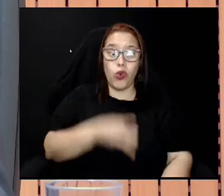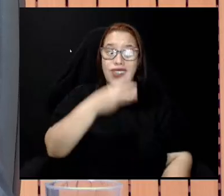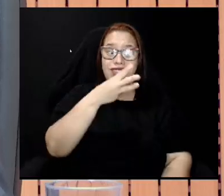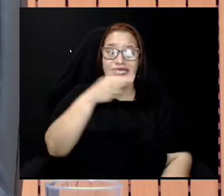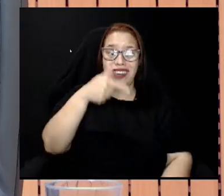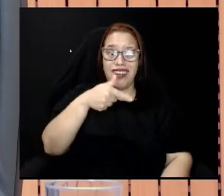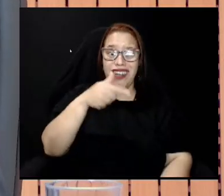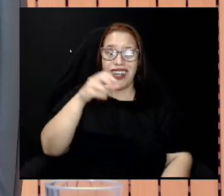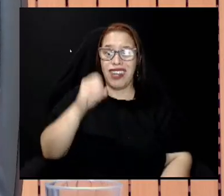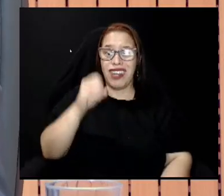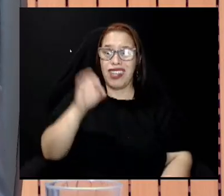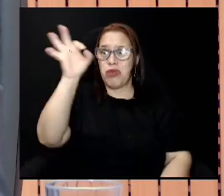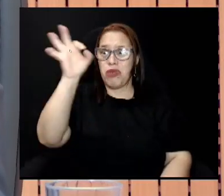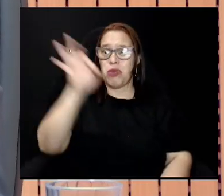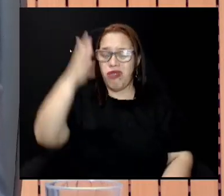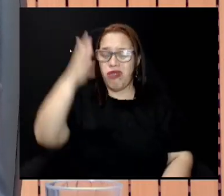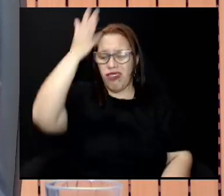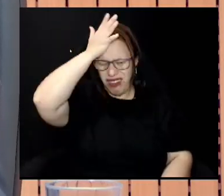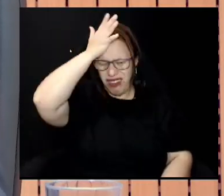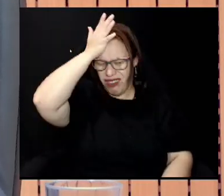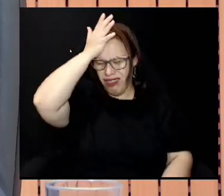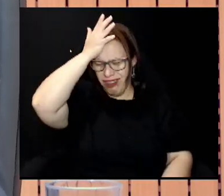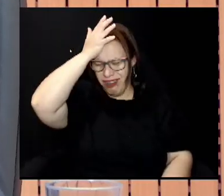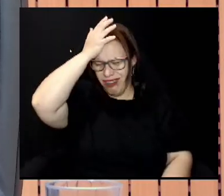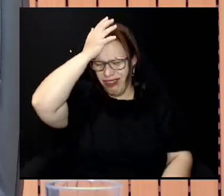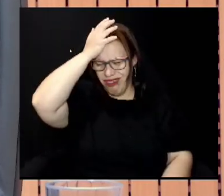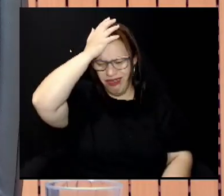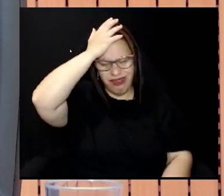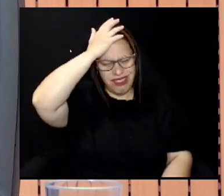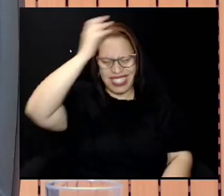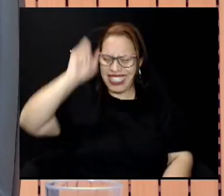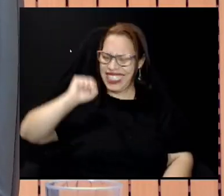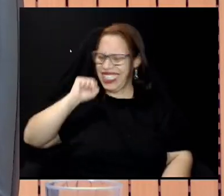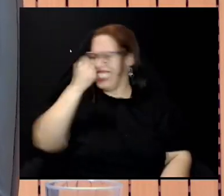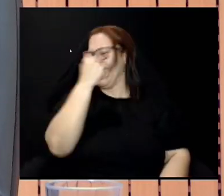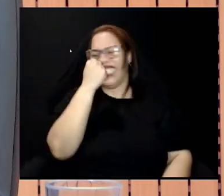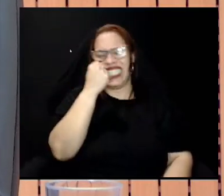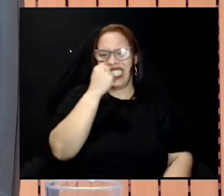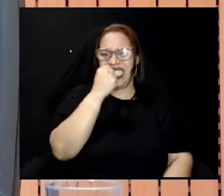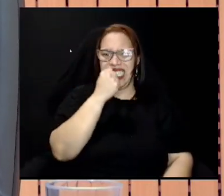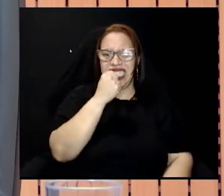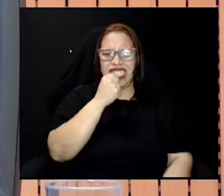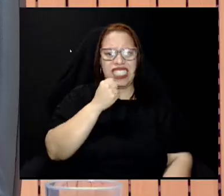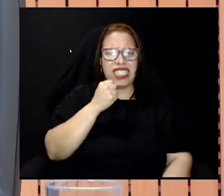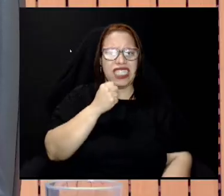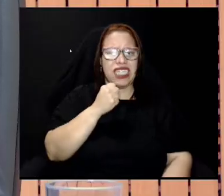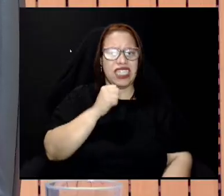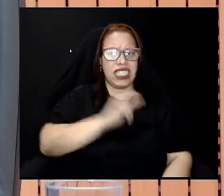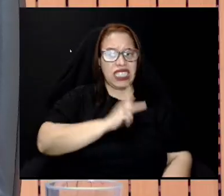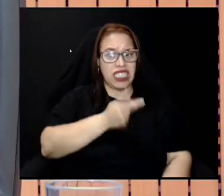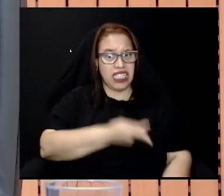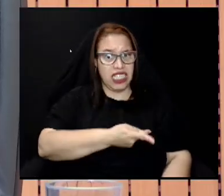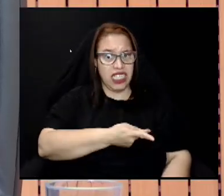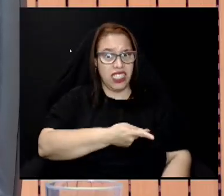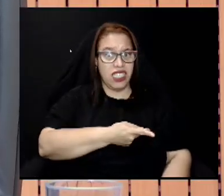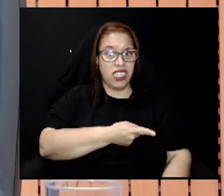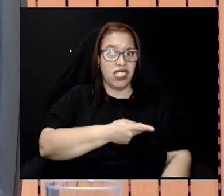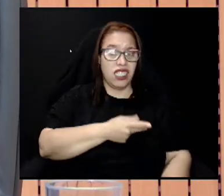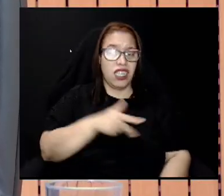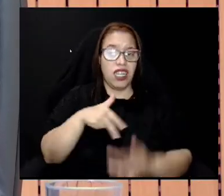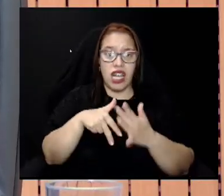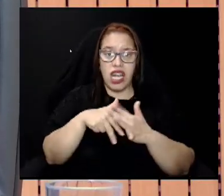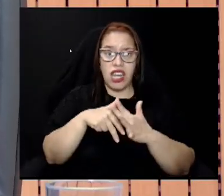%. É uma doença extremamente agressiva. E essa mortalidade, Paulo, o que é pior, se a pessoa não procurar